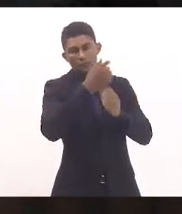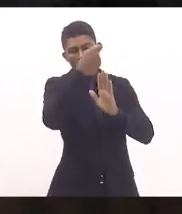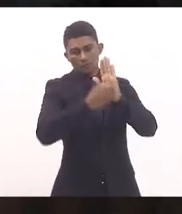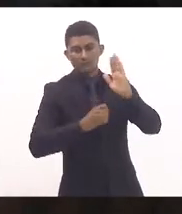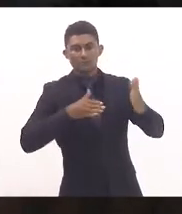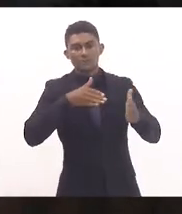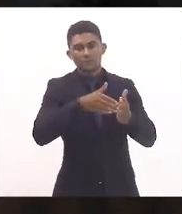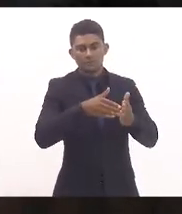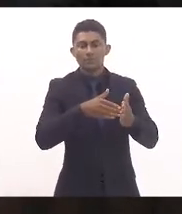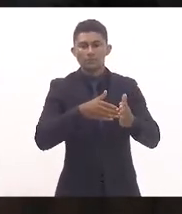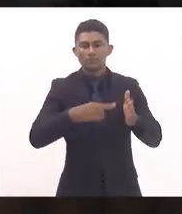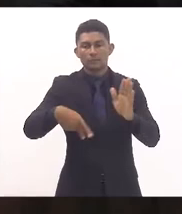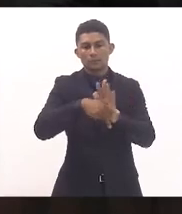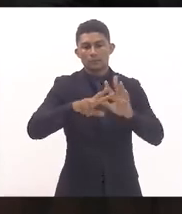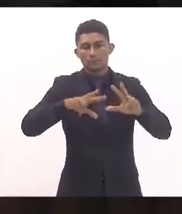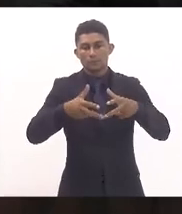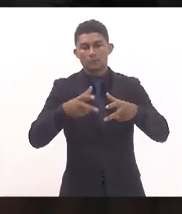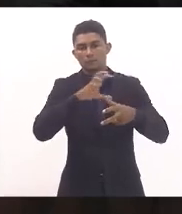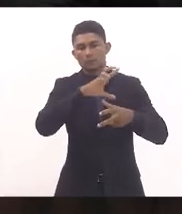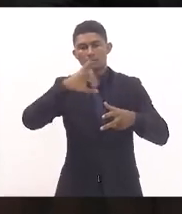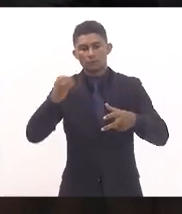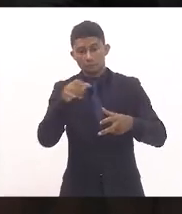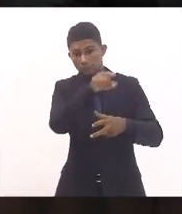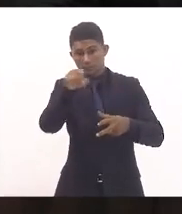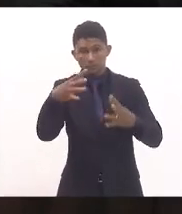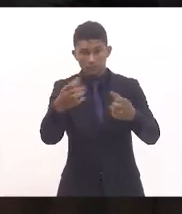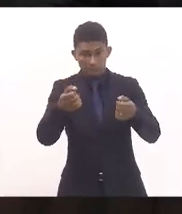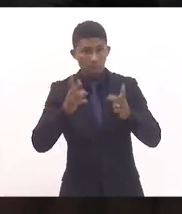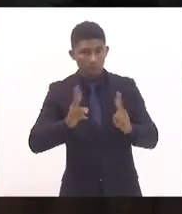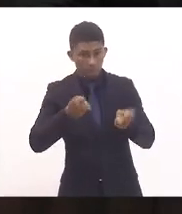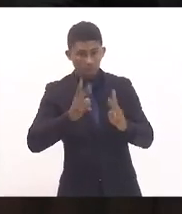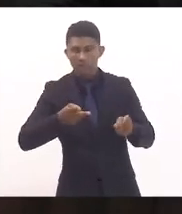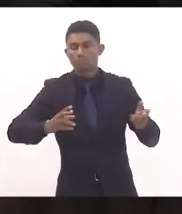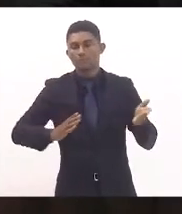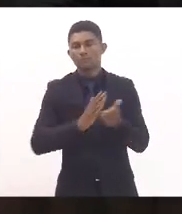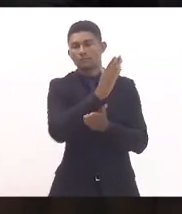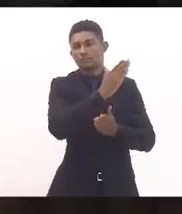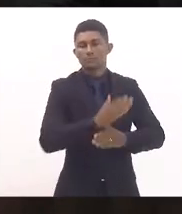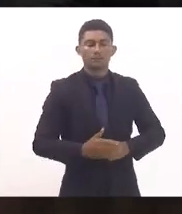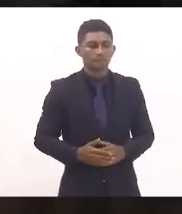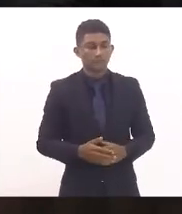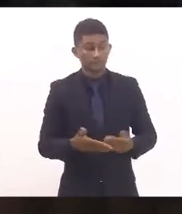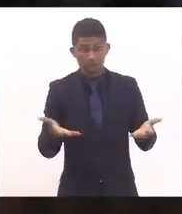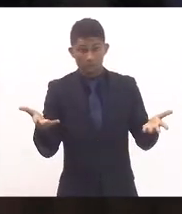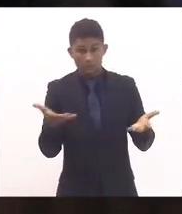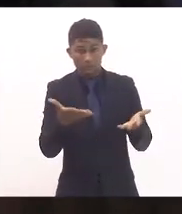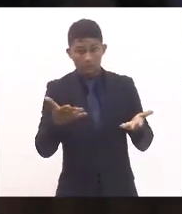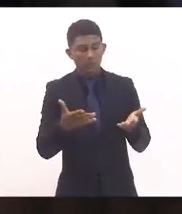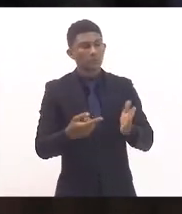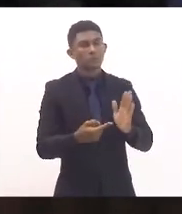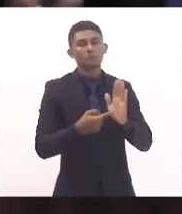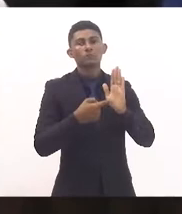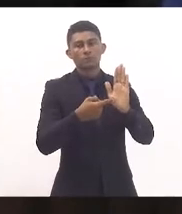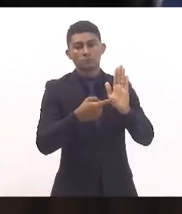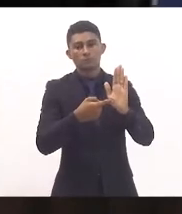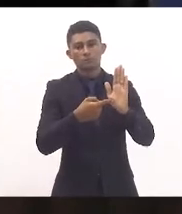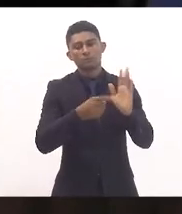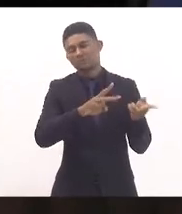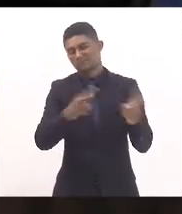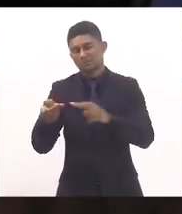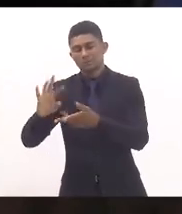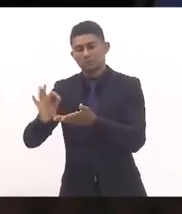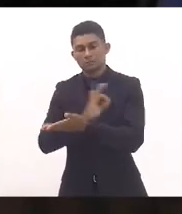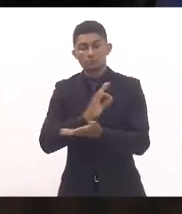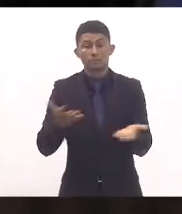de Constituição e Justiça. Senhores que aprovam, permaneçam como estão, aprovado. Em tramitação ordinária, vai autógrafo. Em